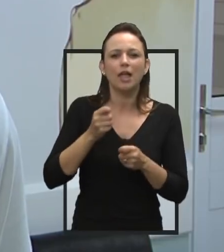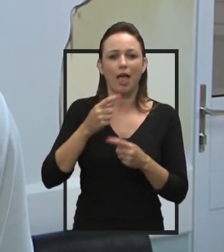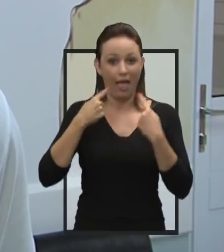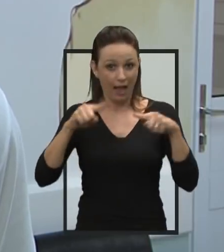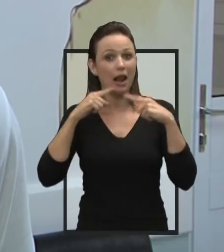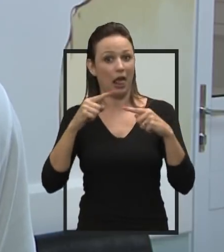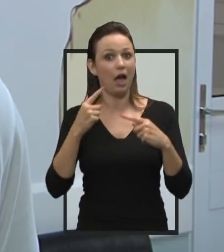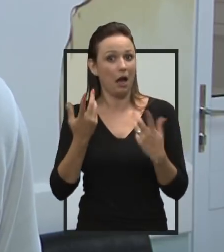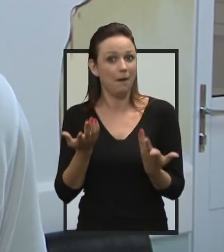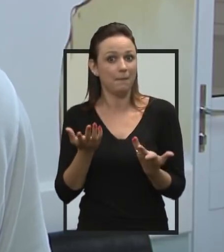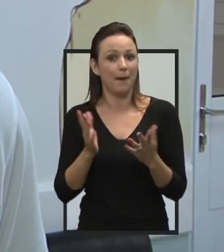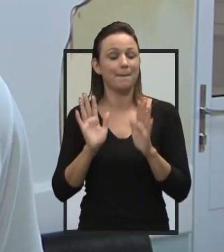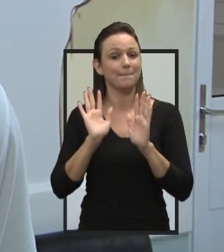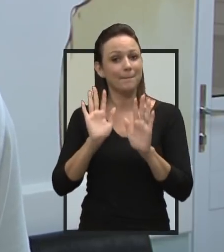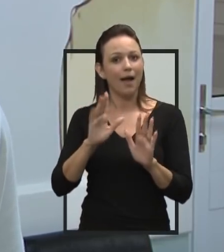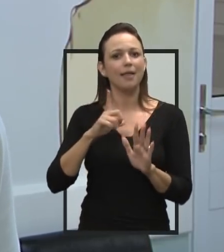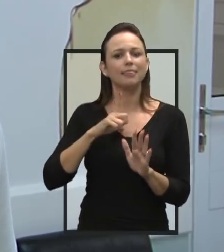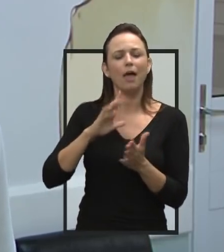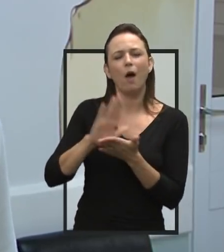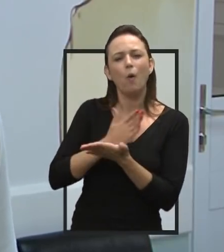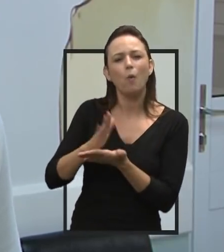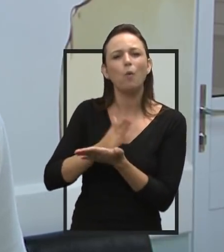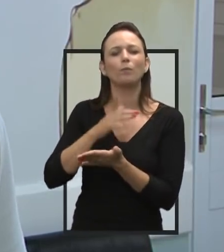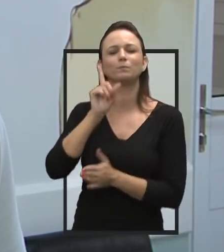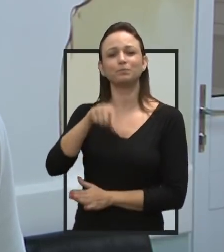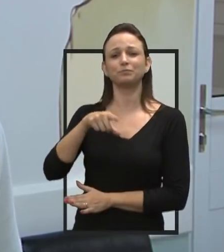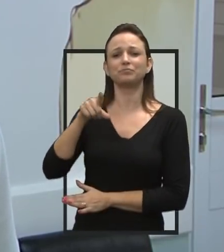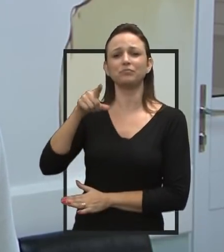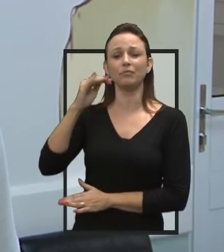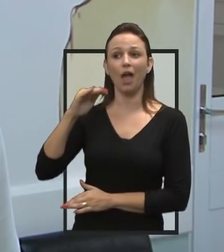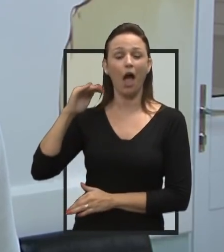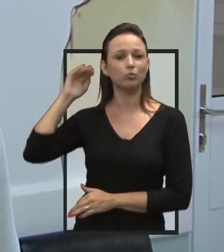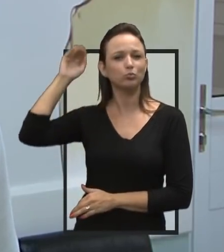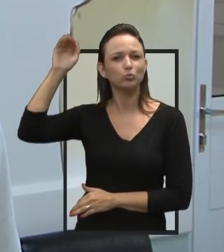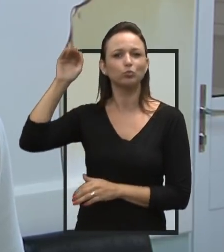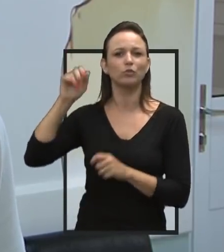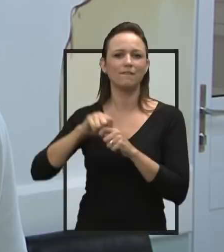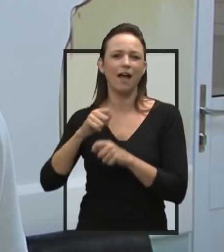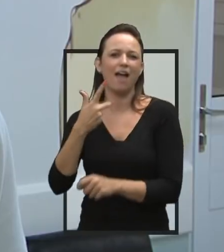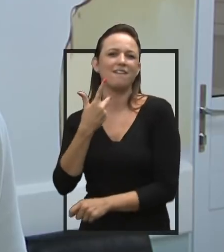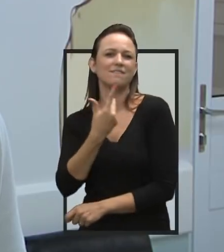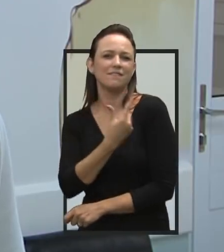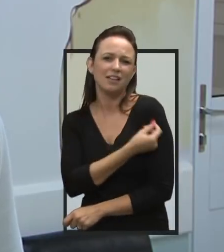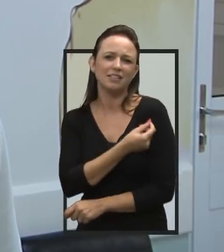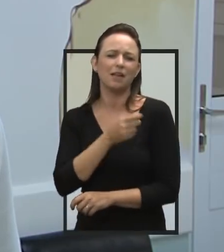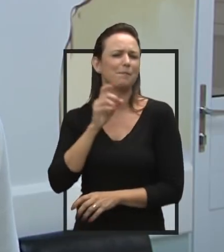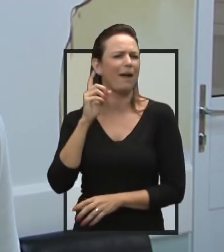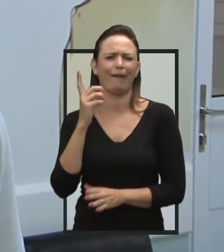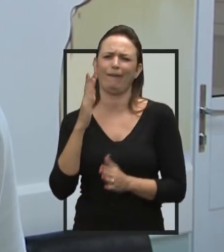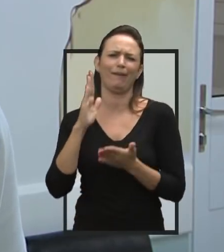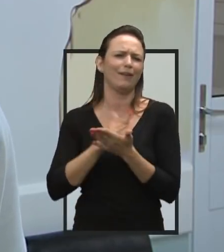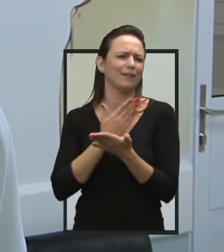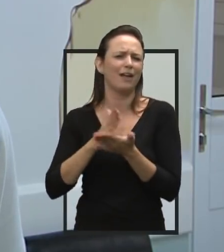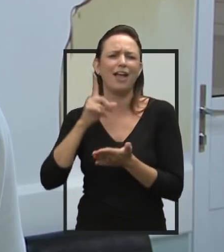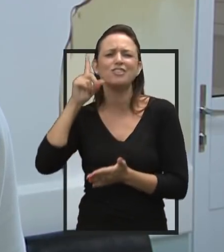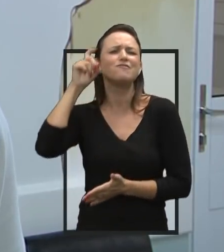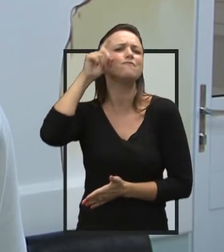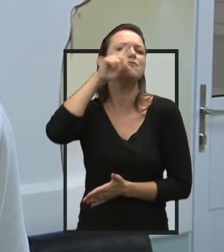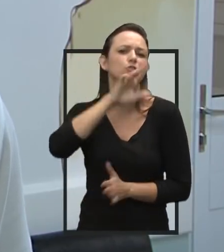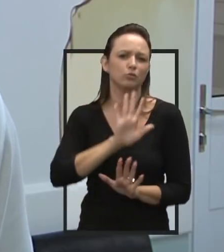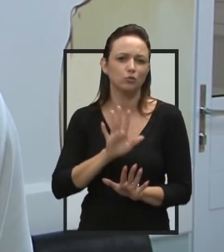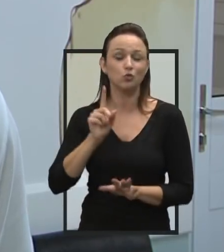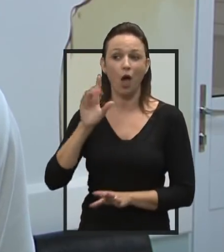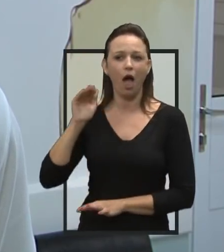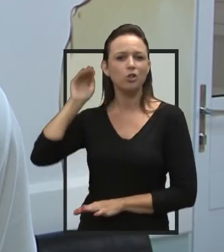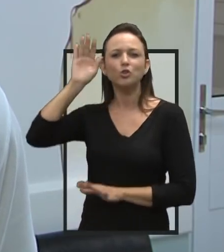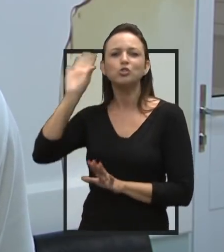reclamam muito. Existe alguma exceção nos adultos e às vezes fazer a vacina, mas a exceção da exceção. Normalmente o adulto